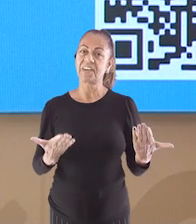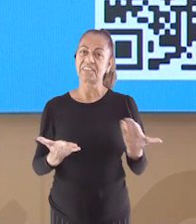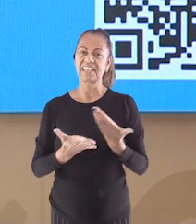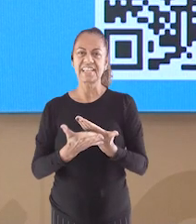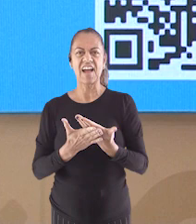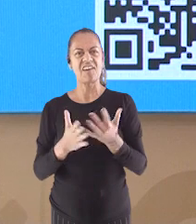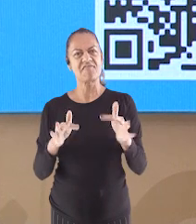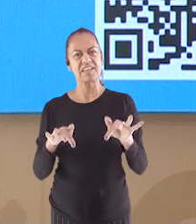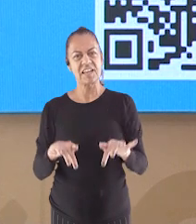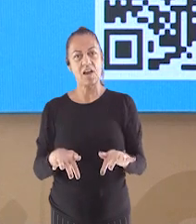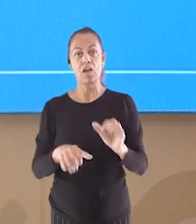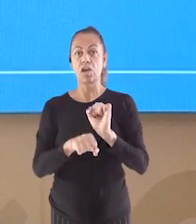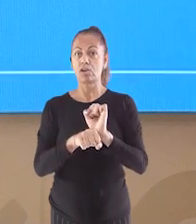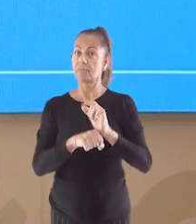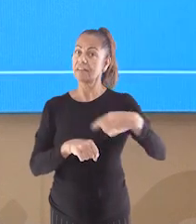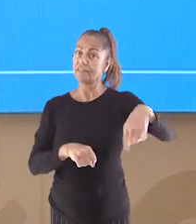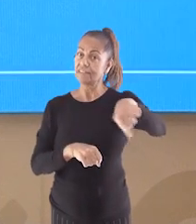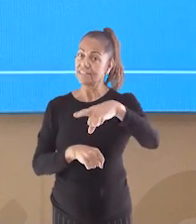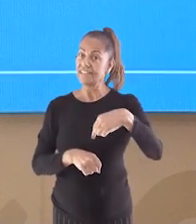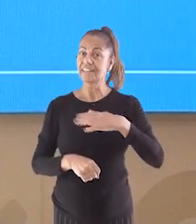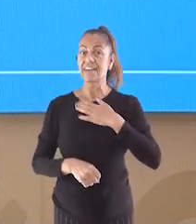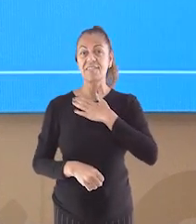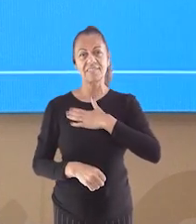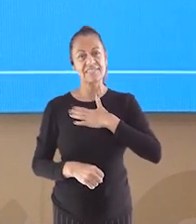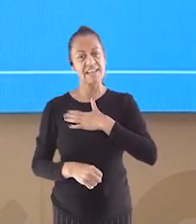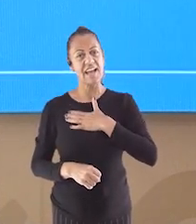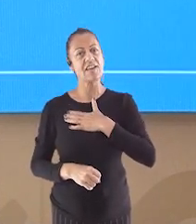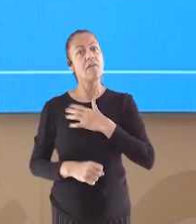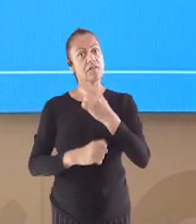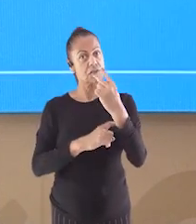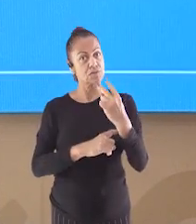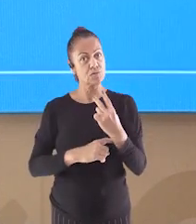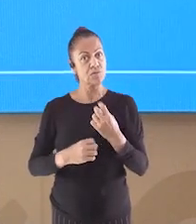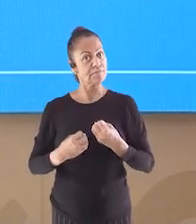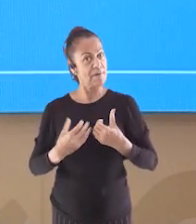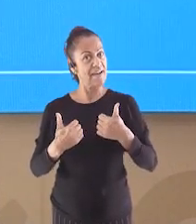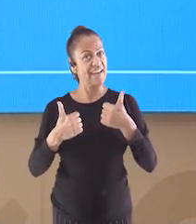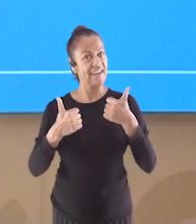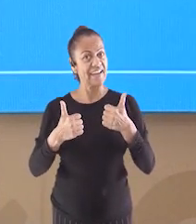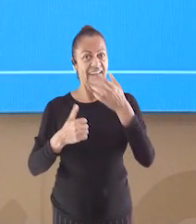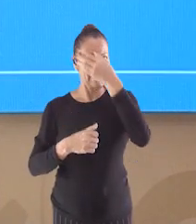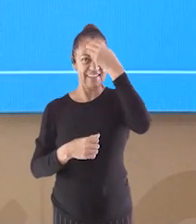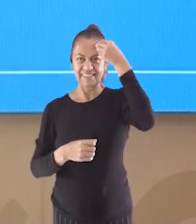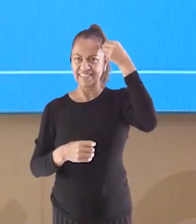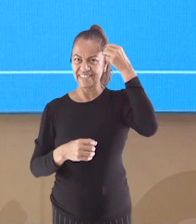Bem, nossa aula chegou ao fim. Espero que vocês tenham gostado. Fiquem bem e